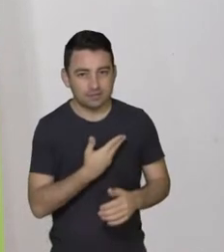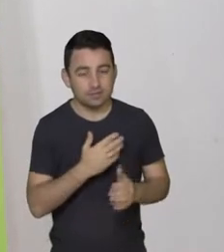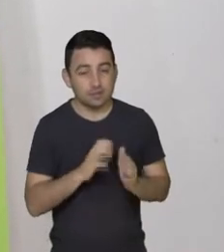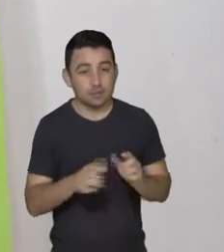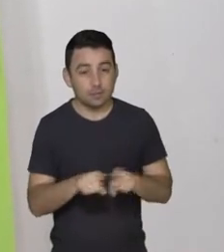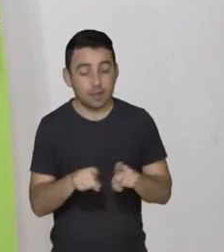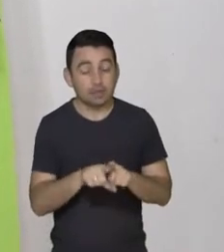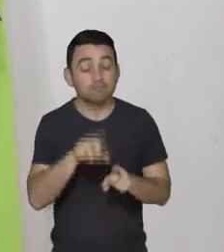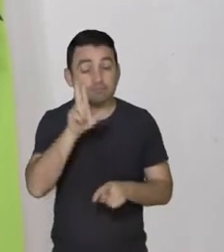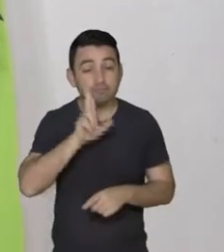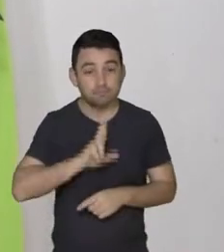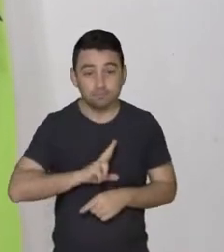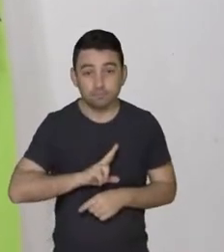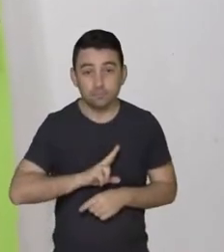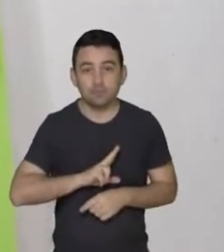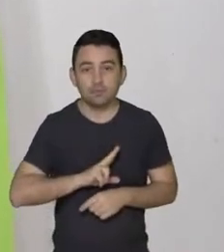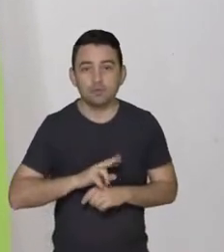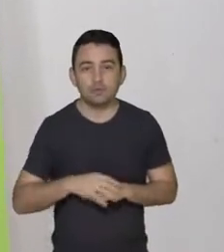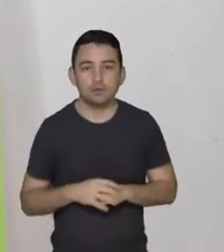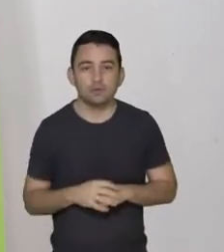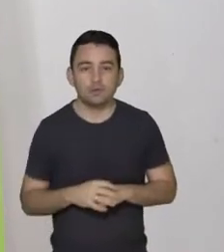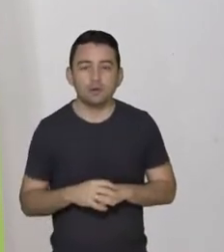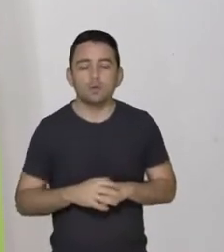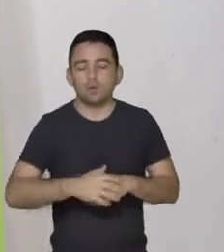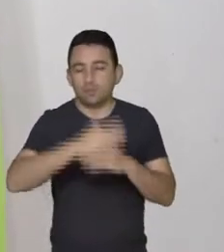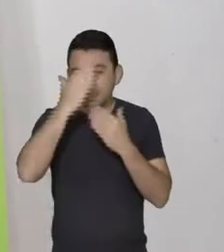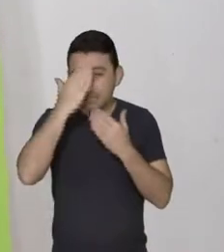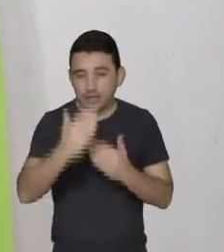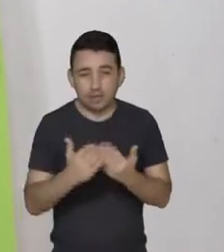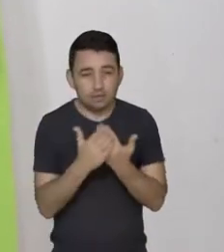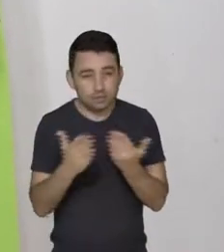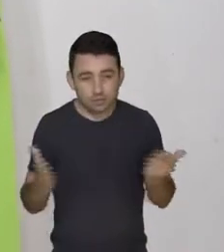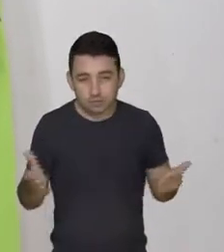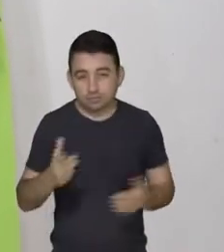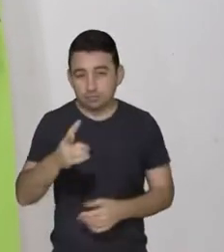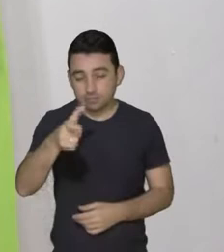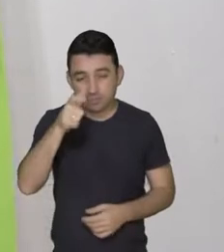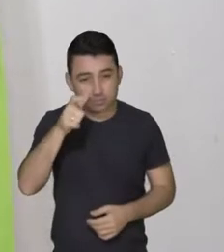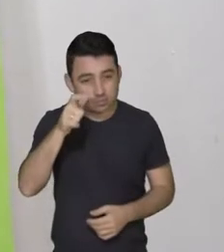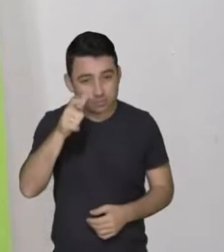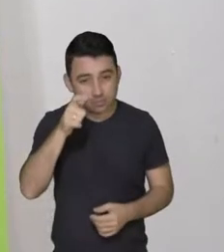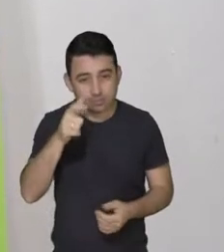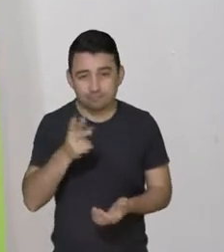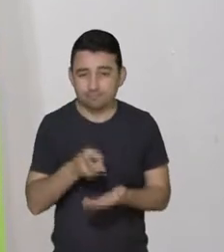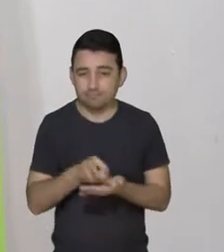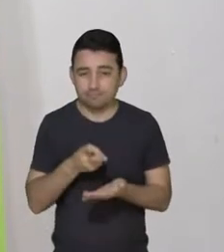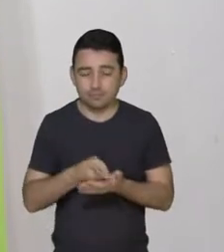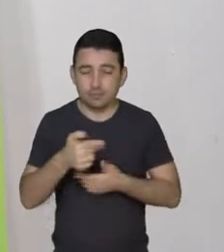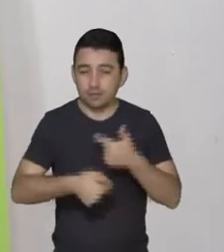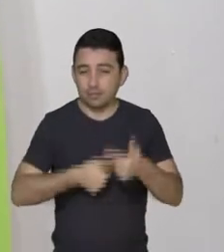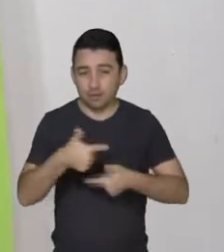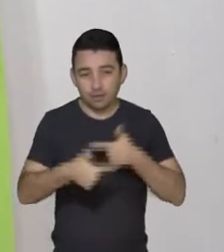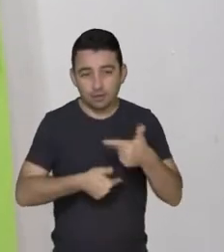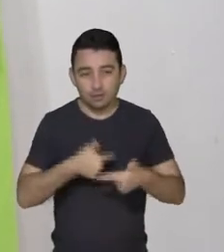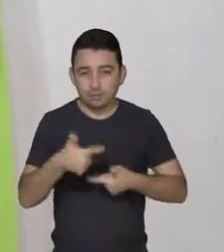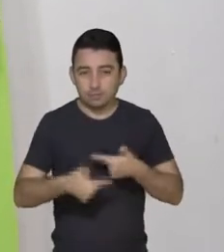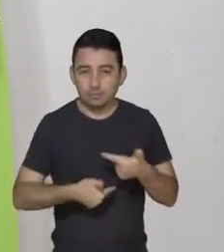ivanates Muito obrigado a todos aqueles que acompanham nosso trabalho